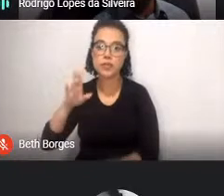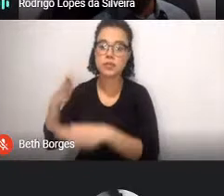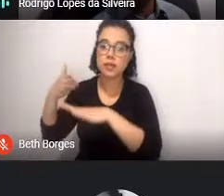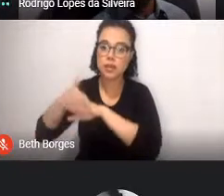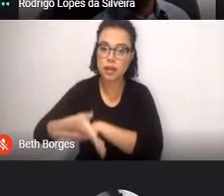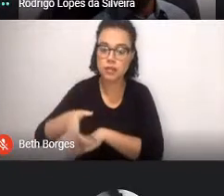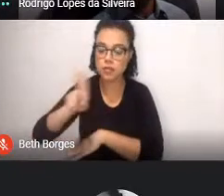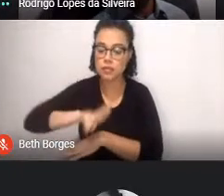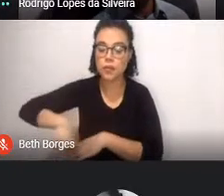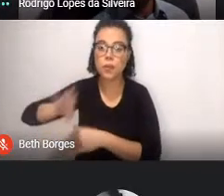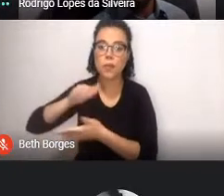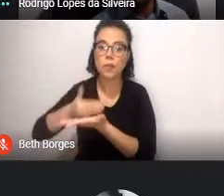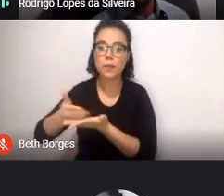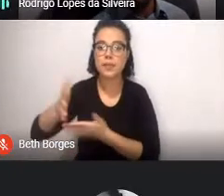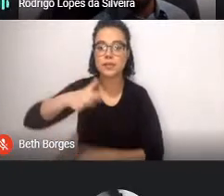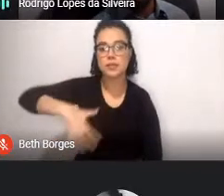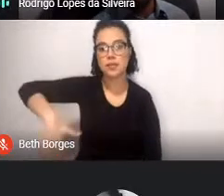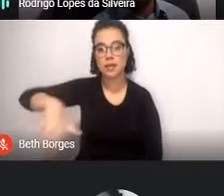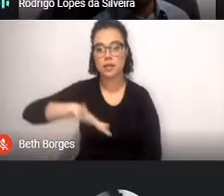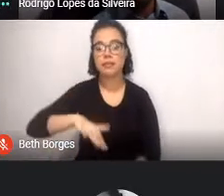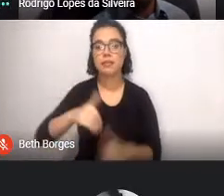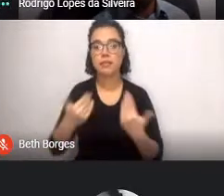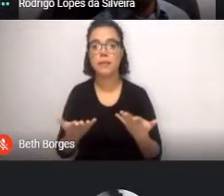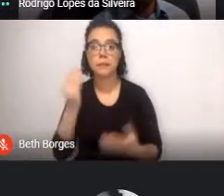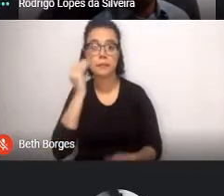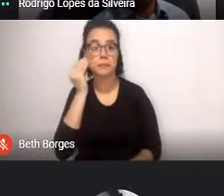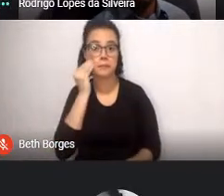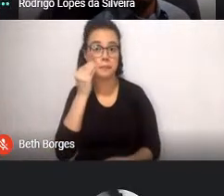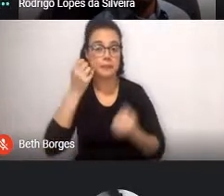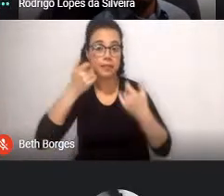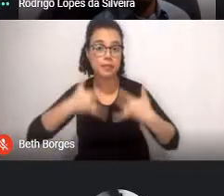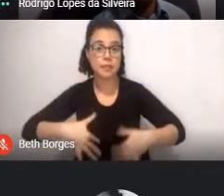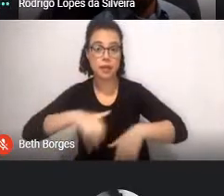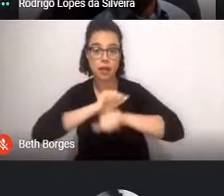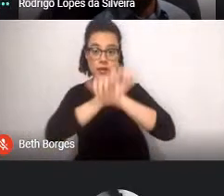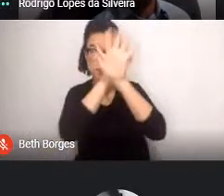tá bom? Pode passar, Rafael.